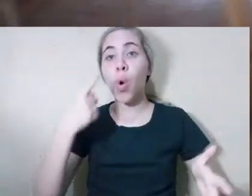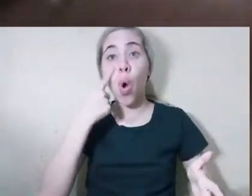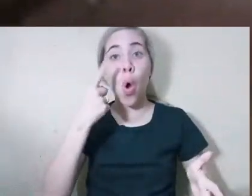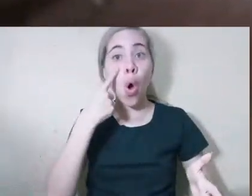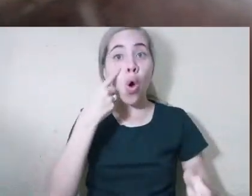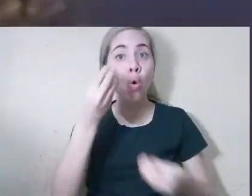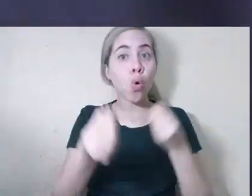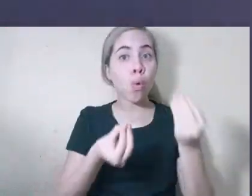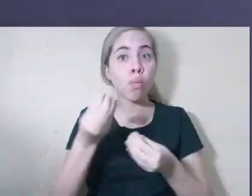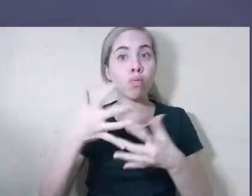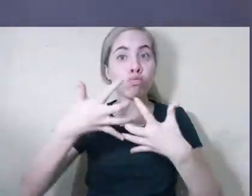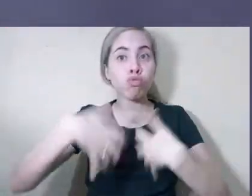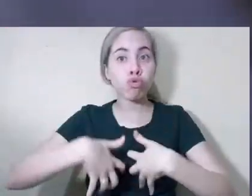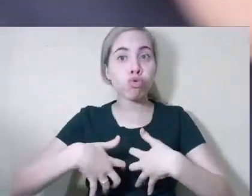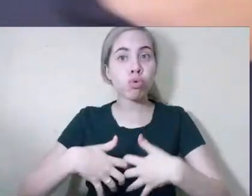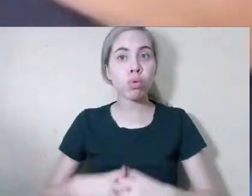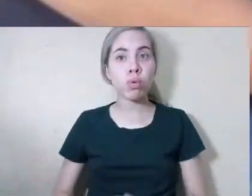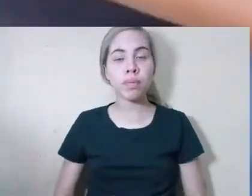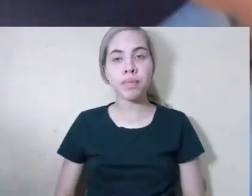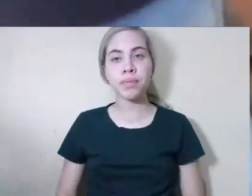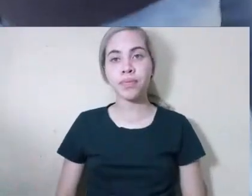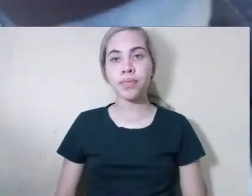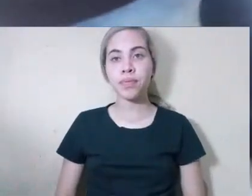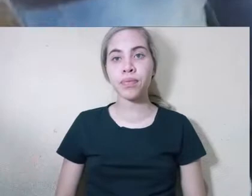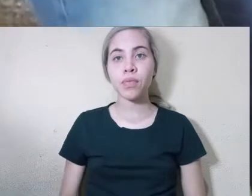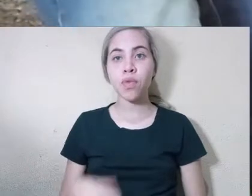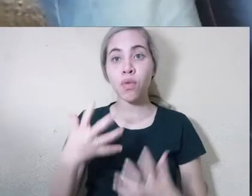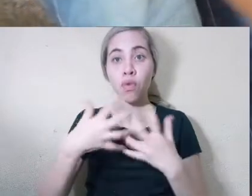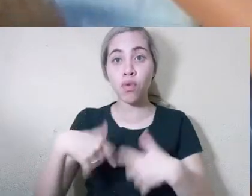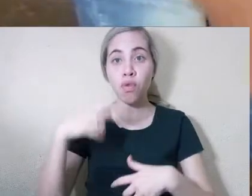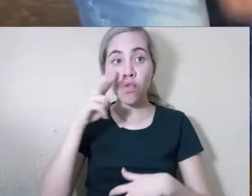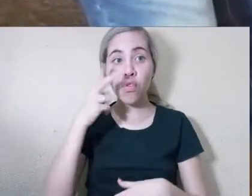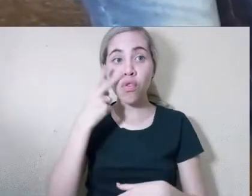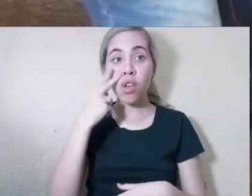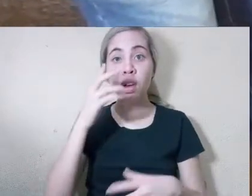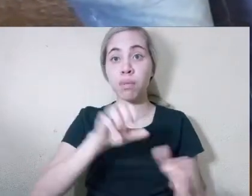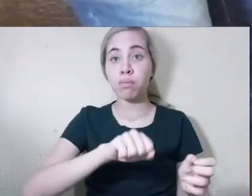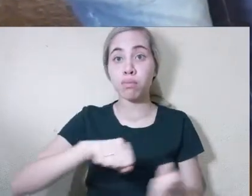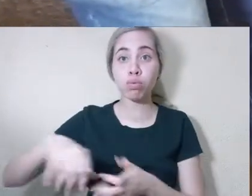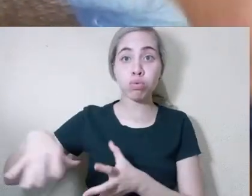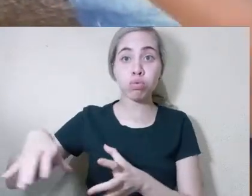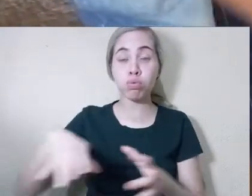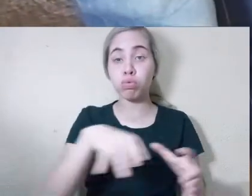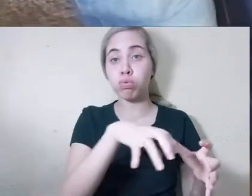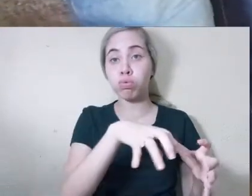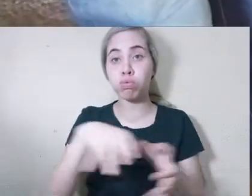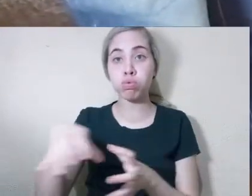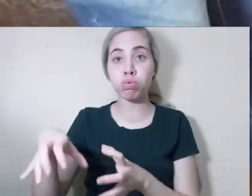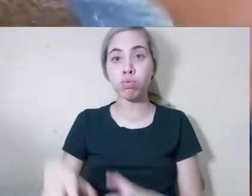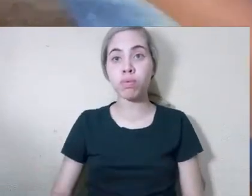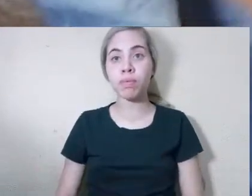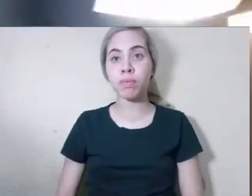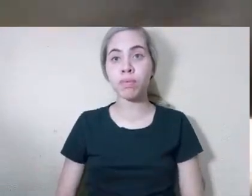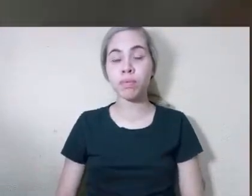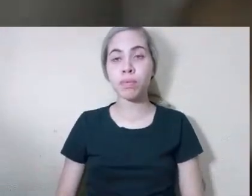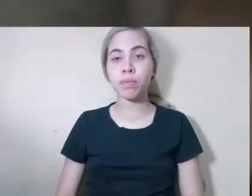mostra funcionando ali, Marquinhos. Aí, ó. Aí se mexe a manivela, ó. Vai e